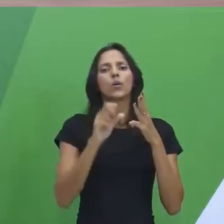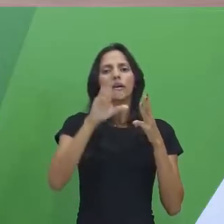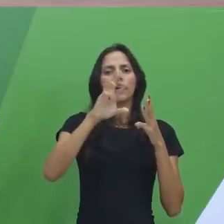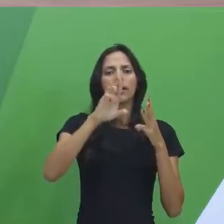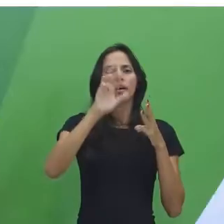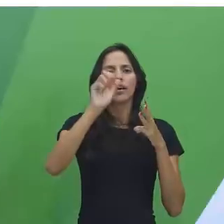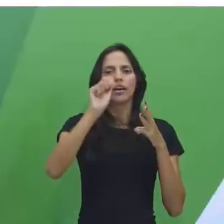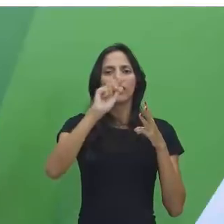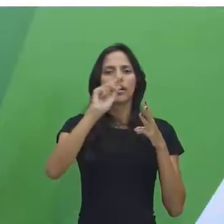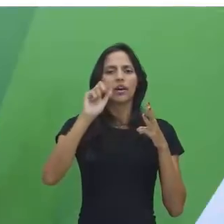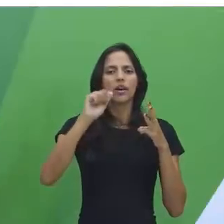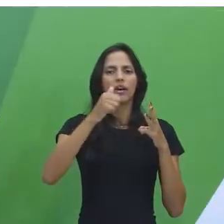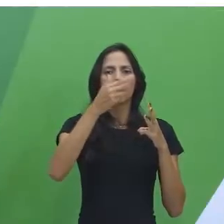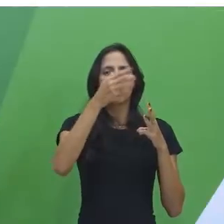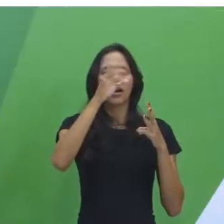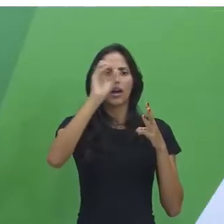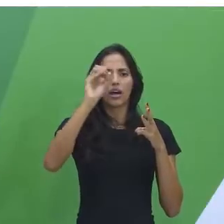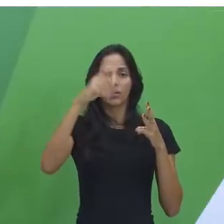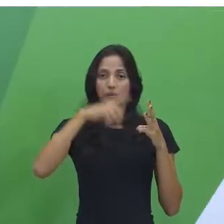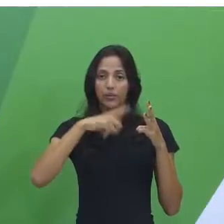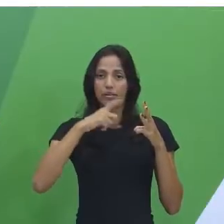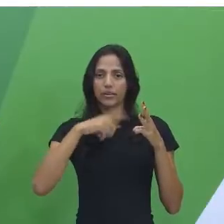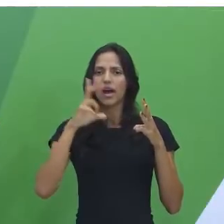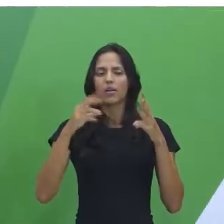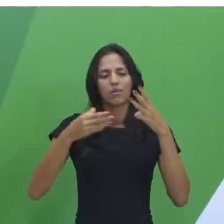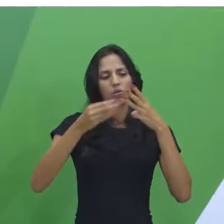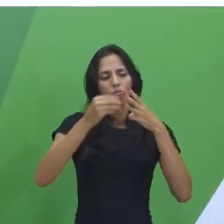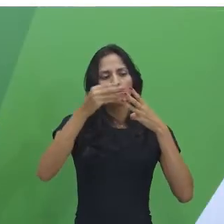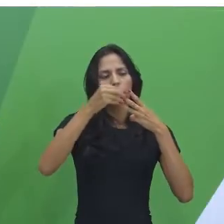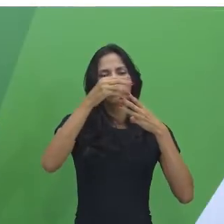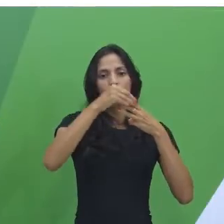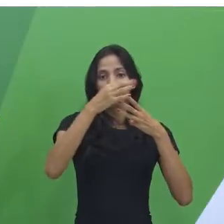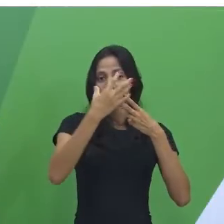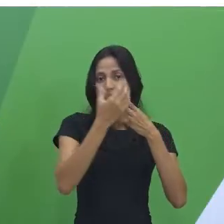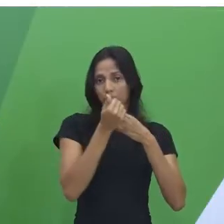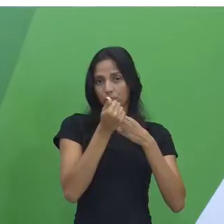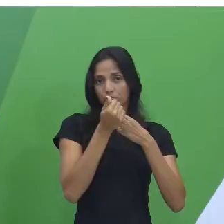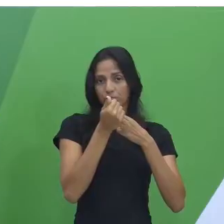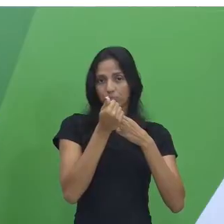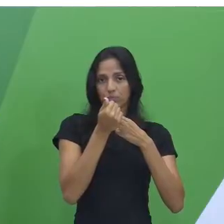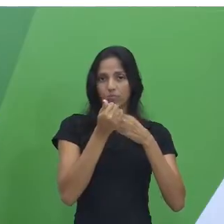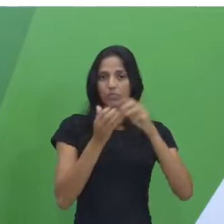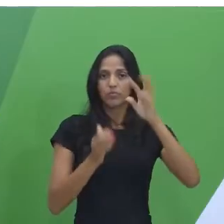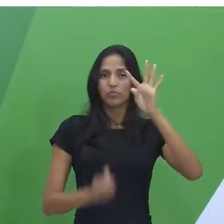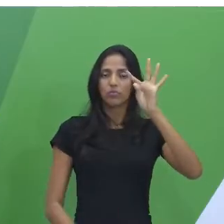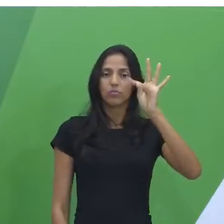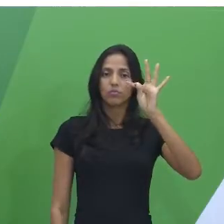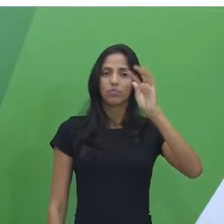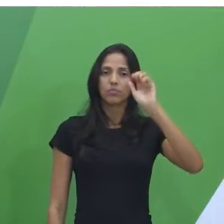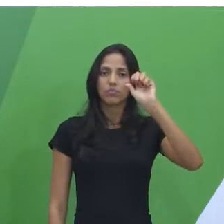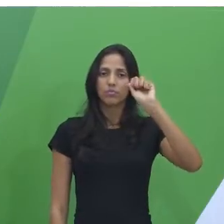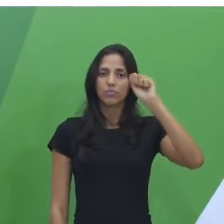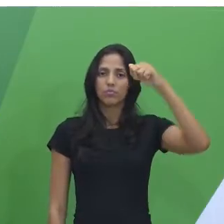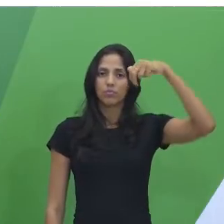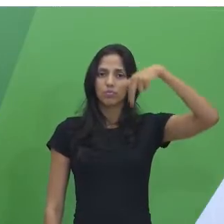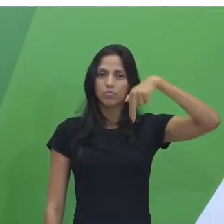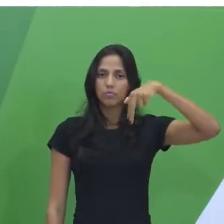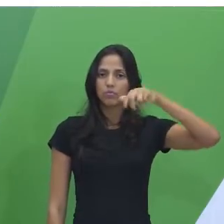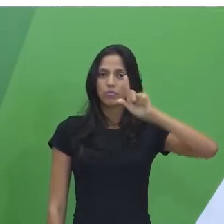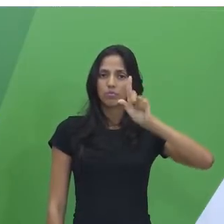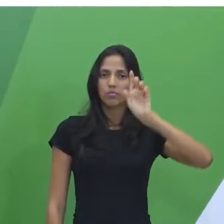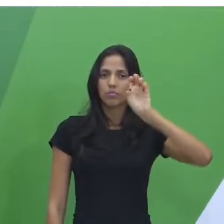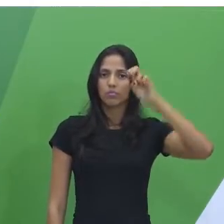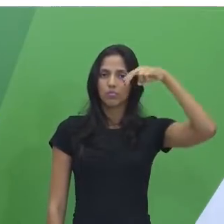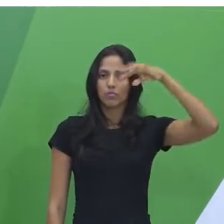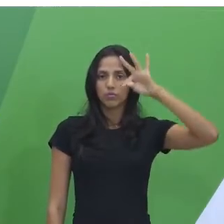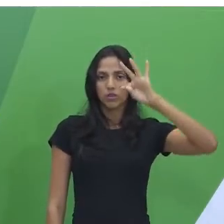razão. Observe que essas razões, pessoal, são complementos. Surge o quê? A tangente, olha. Se refere à reta que apenas